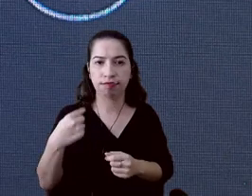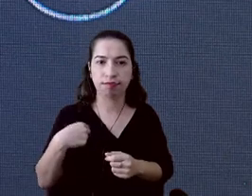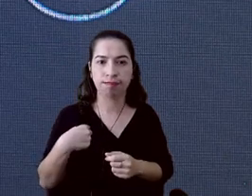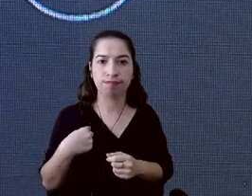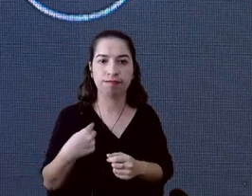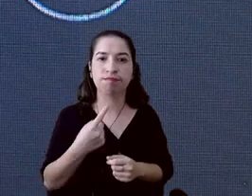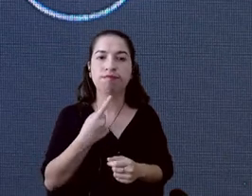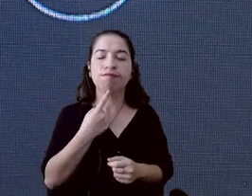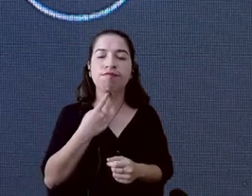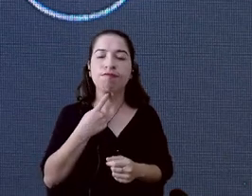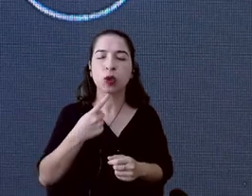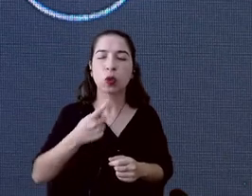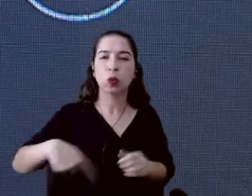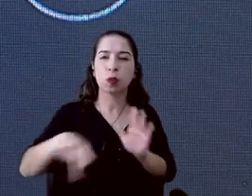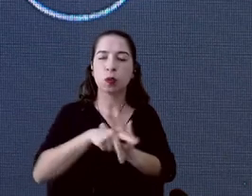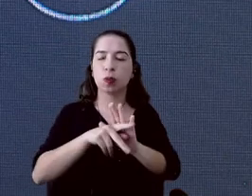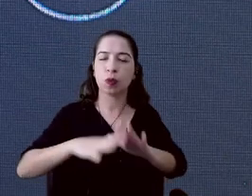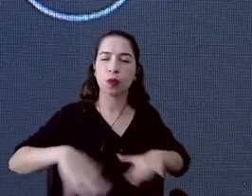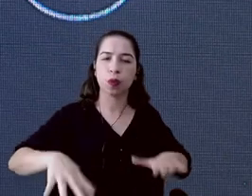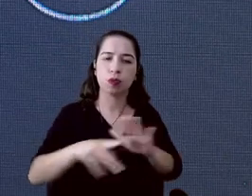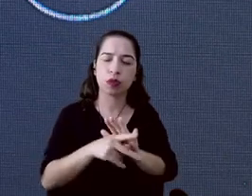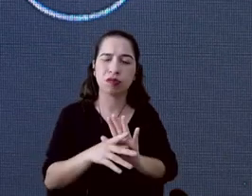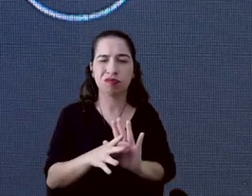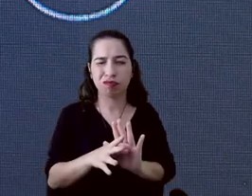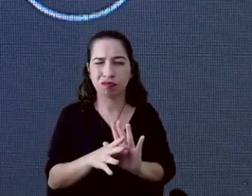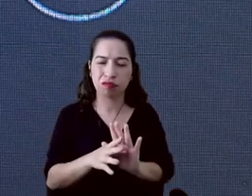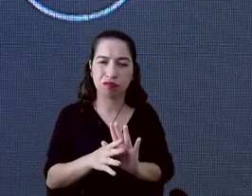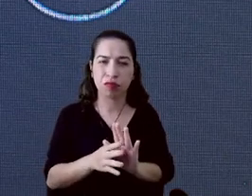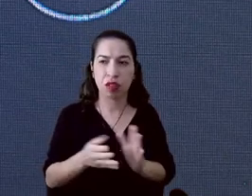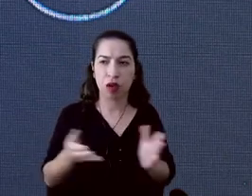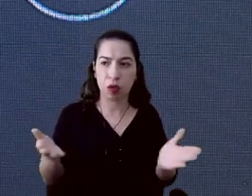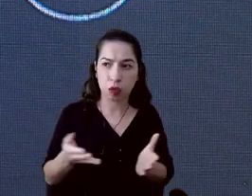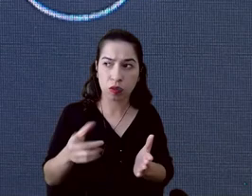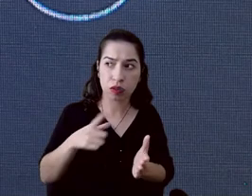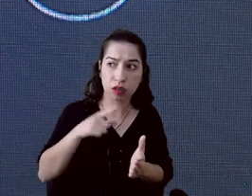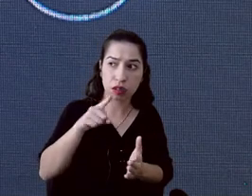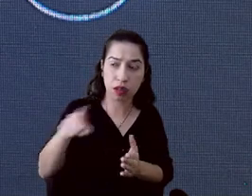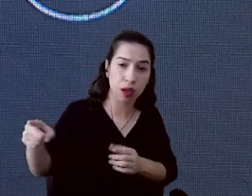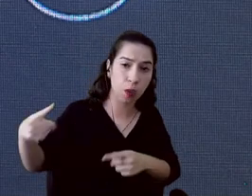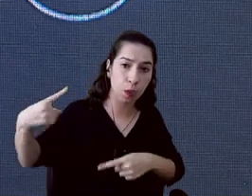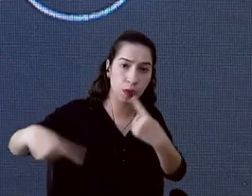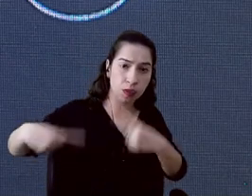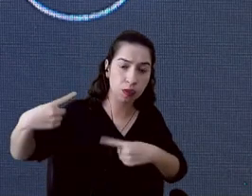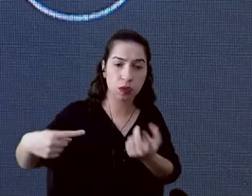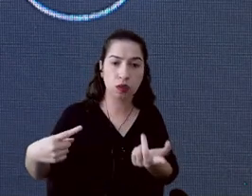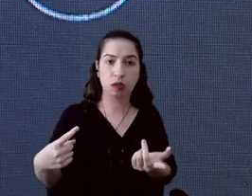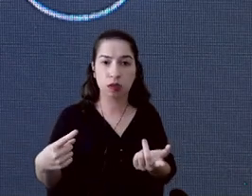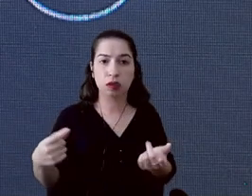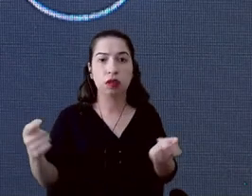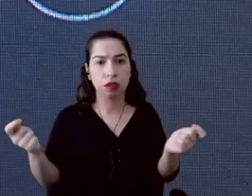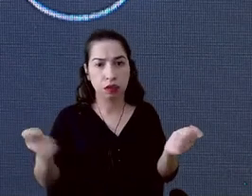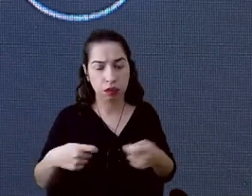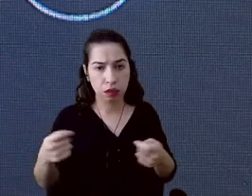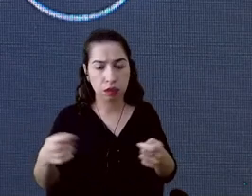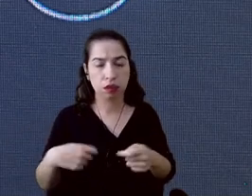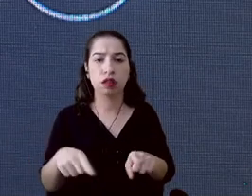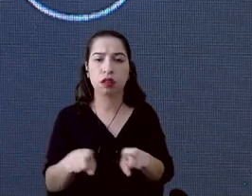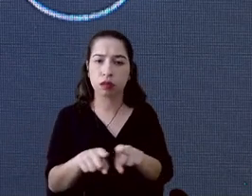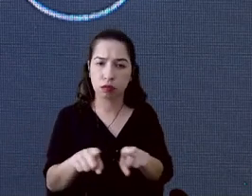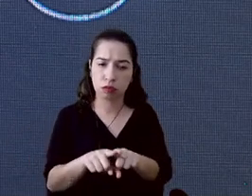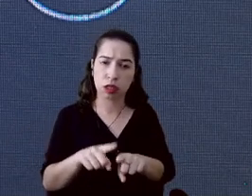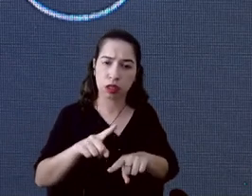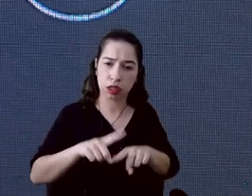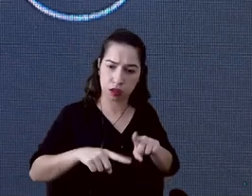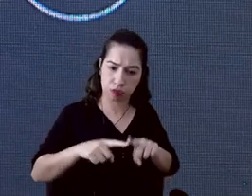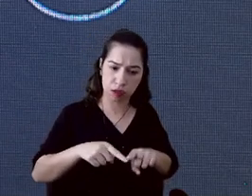cadeia inteira quando hoje o Mercado X é super competitivo eu posso adquirir tal bem ou serviço aqui muito